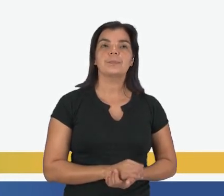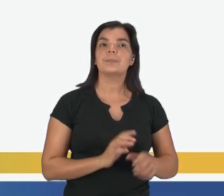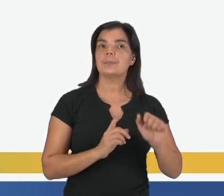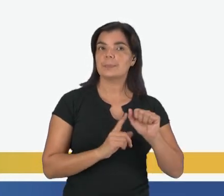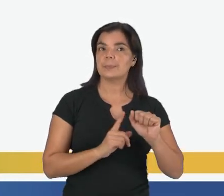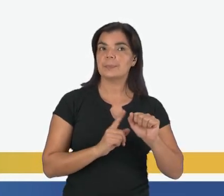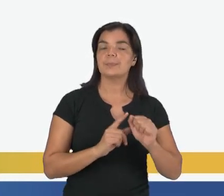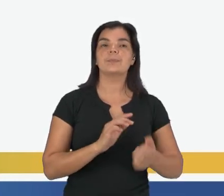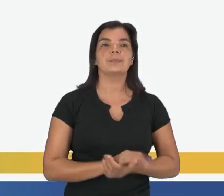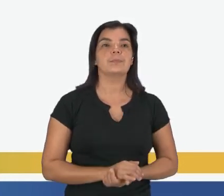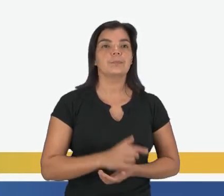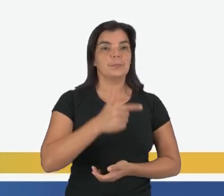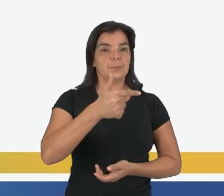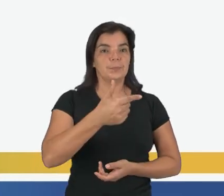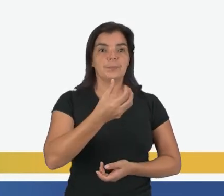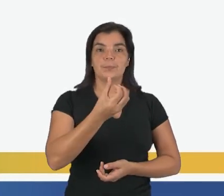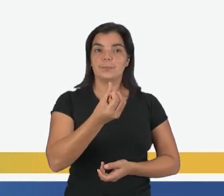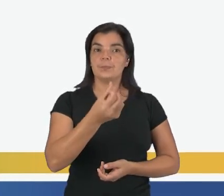Alternativa A,